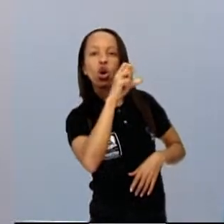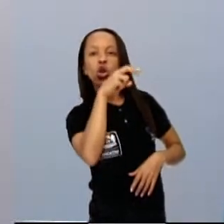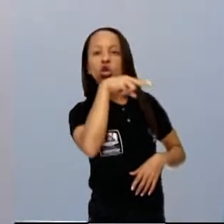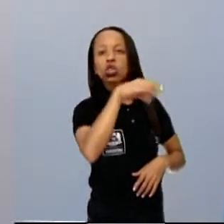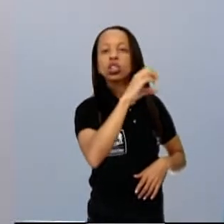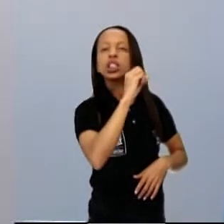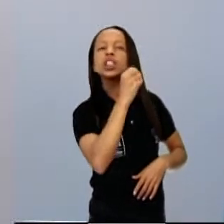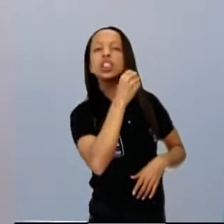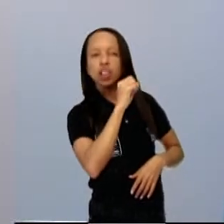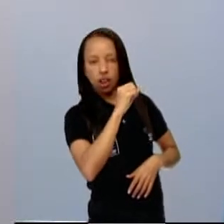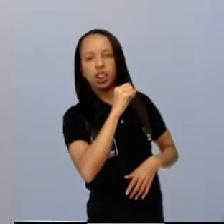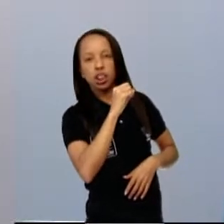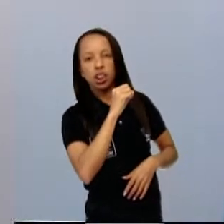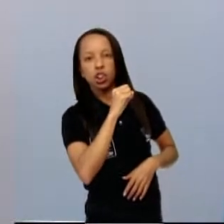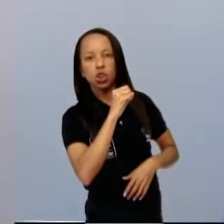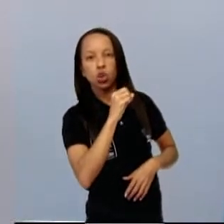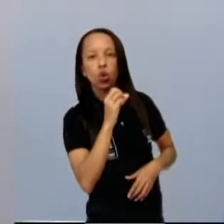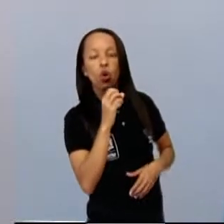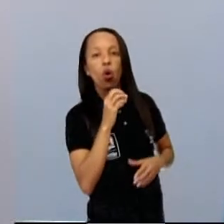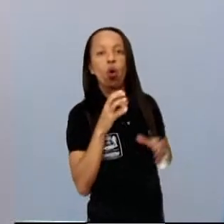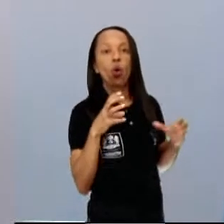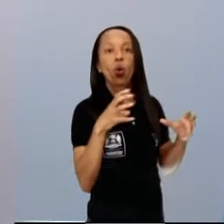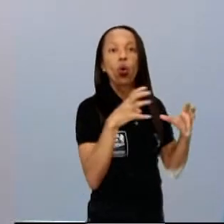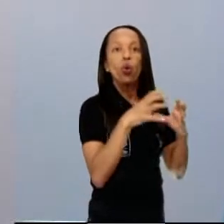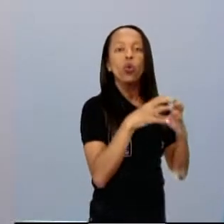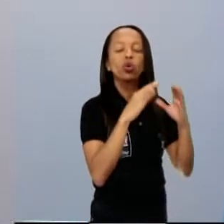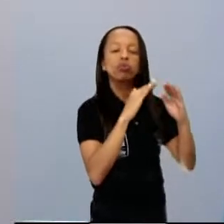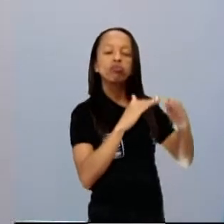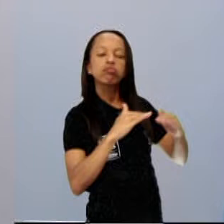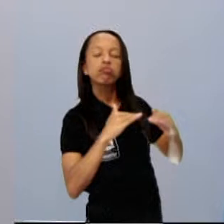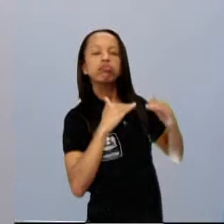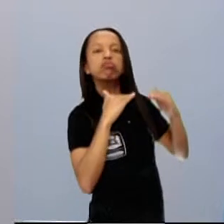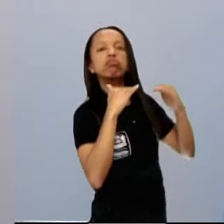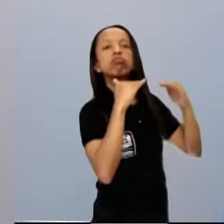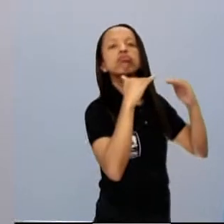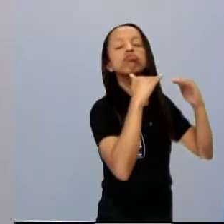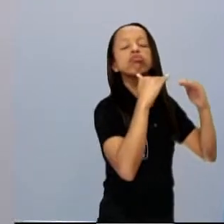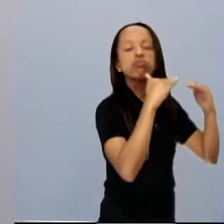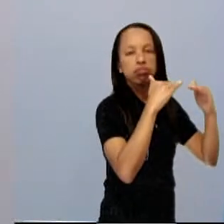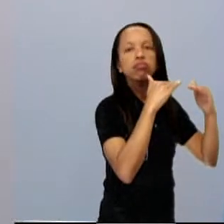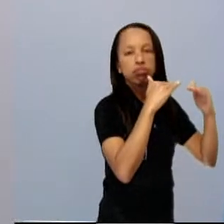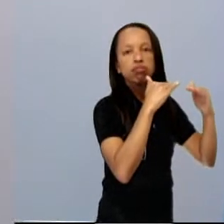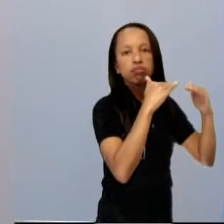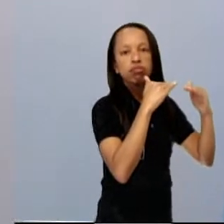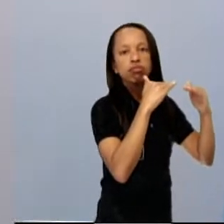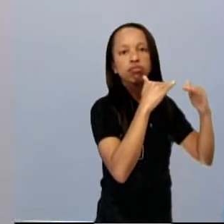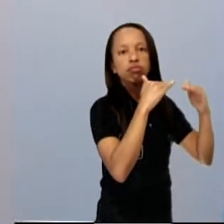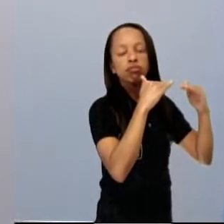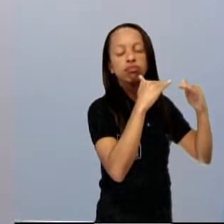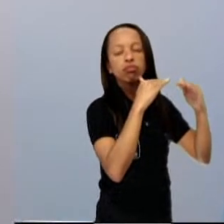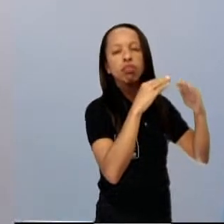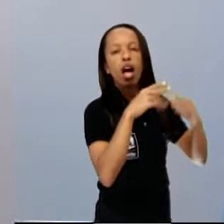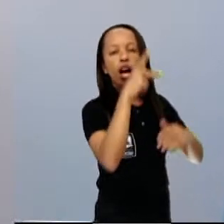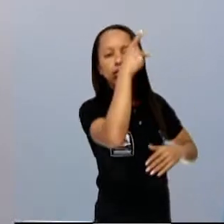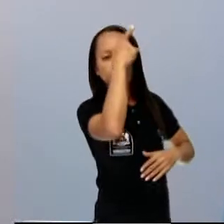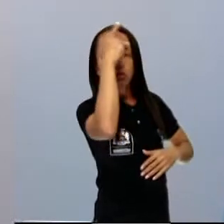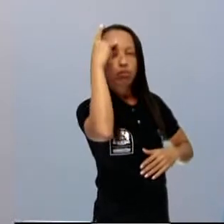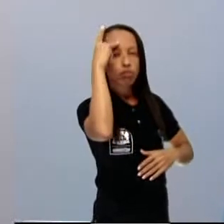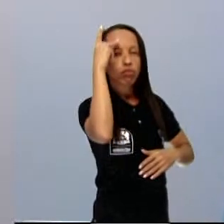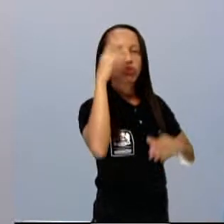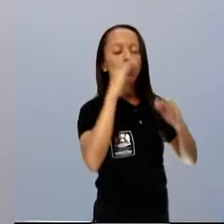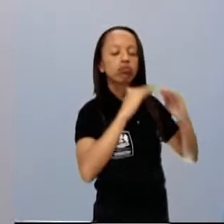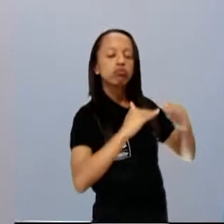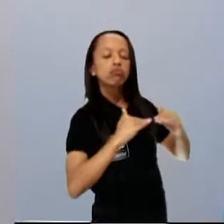gente já sabe quem é a alta burguesia, a gente viu no nosso último encontro. É o grupo formado pela elite da França. É o grupo